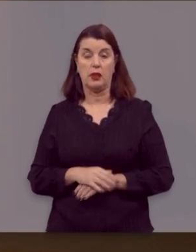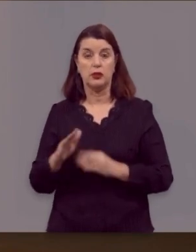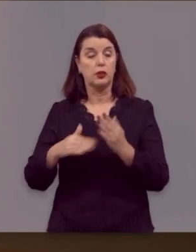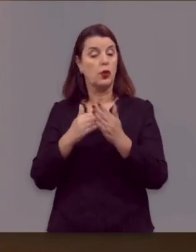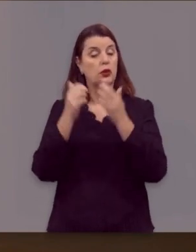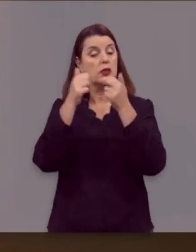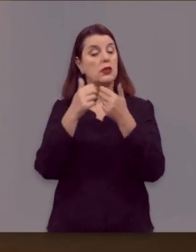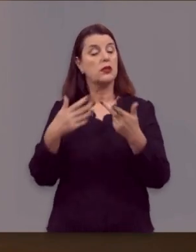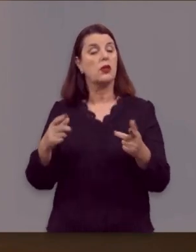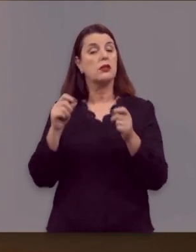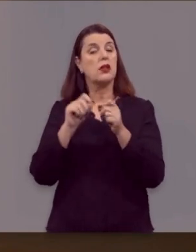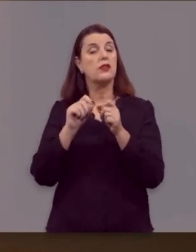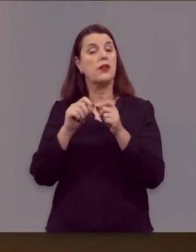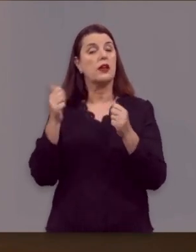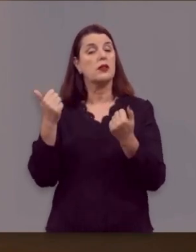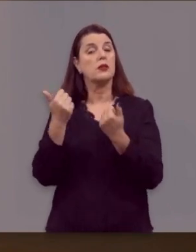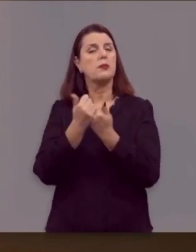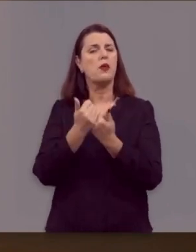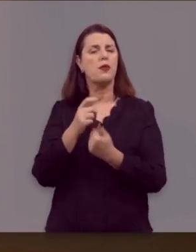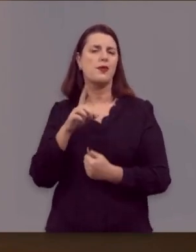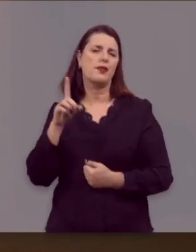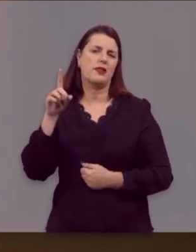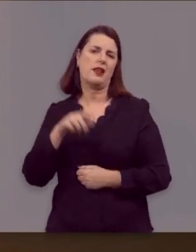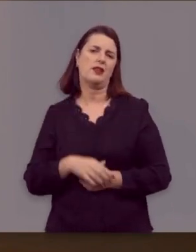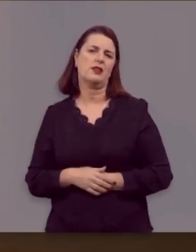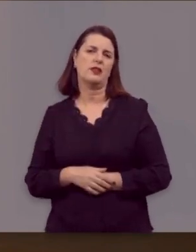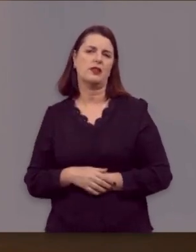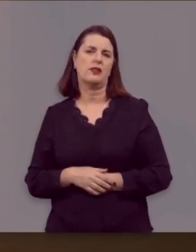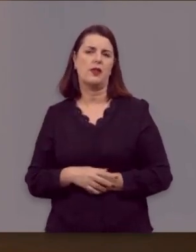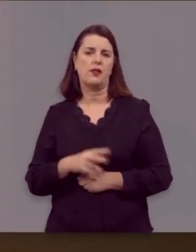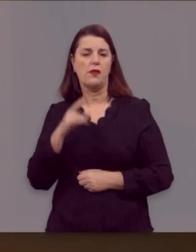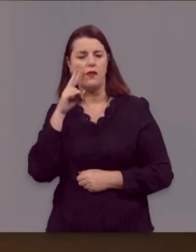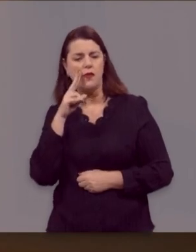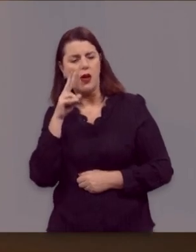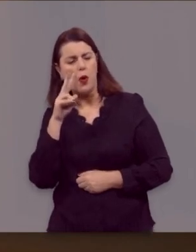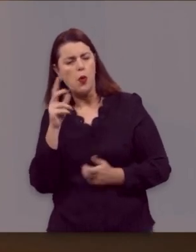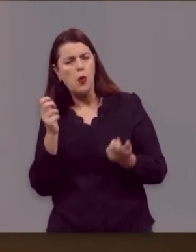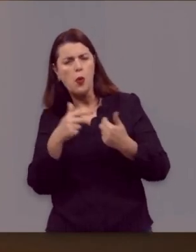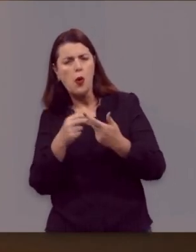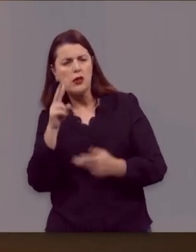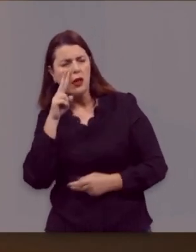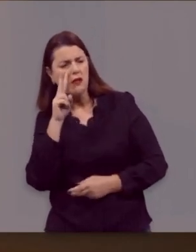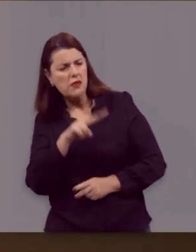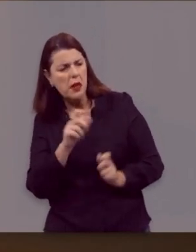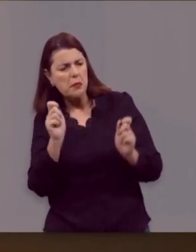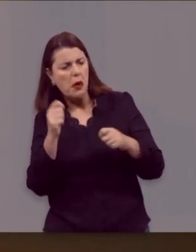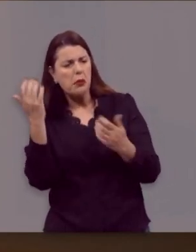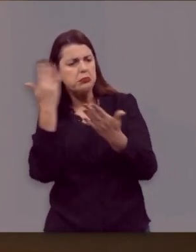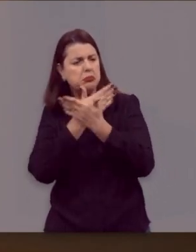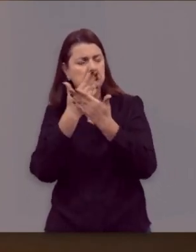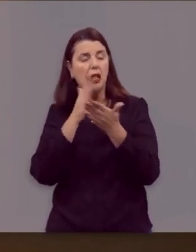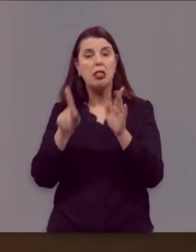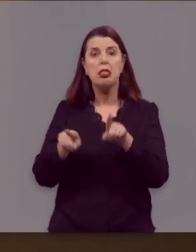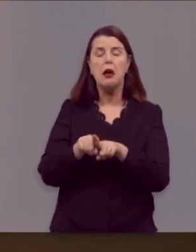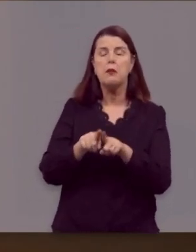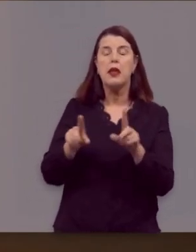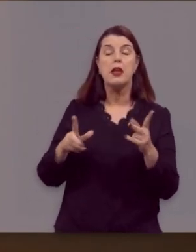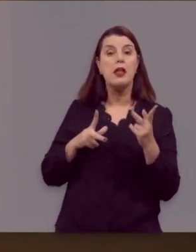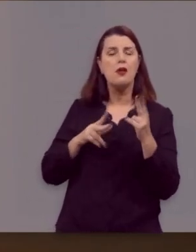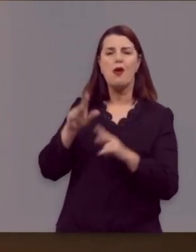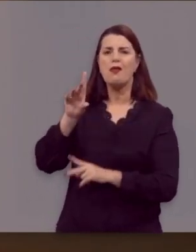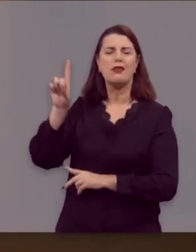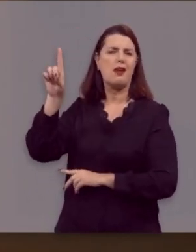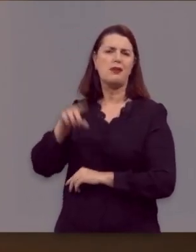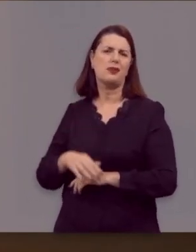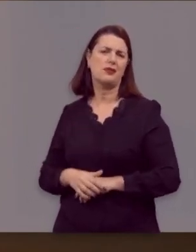as coisas foram feitas por Ele, visíveis e invisíveis. Isso porque Ele é Deus, tem os mesmos atributos